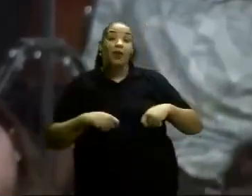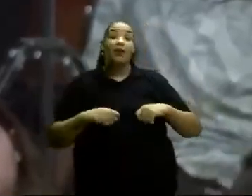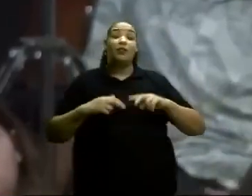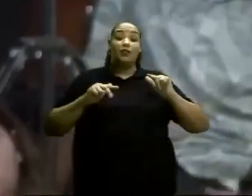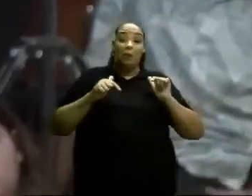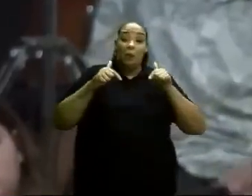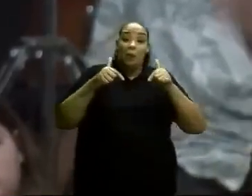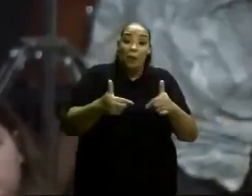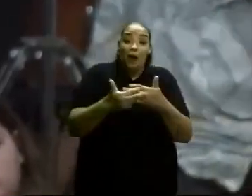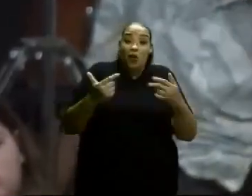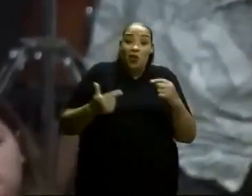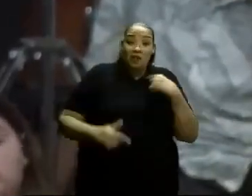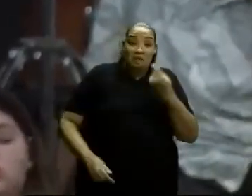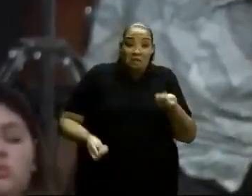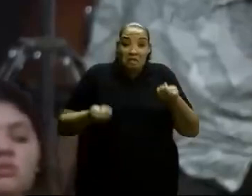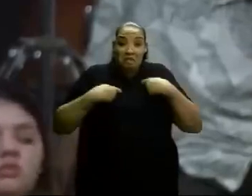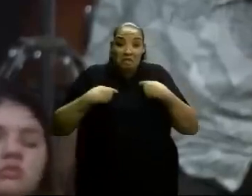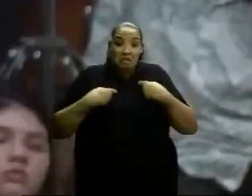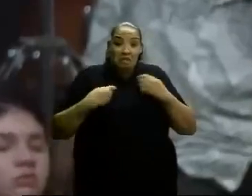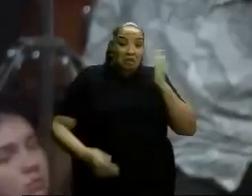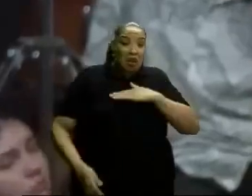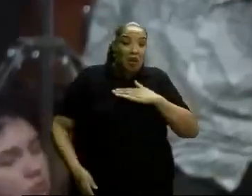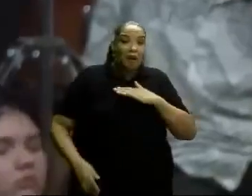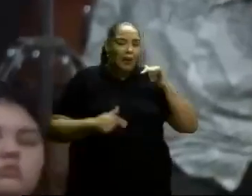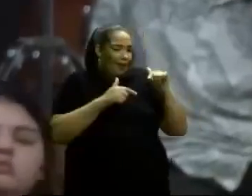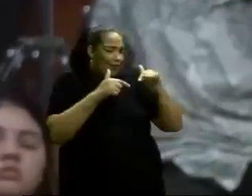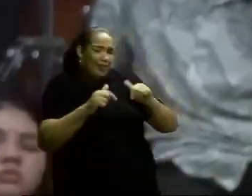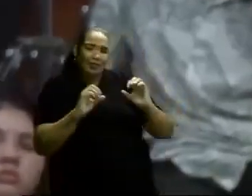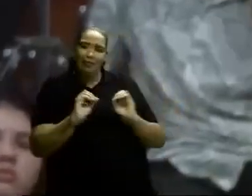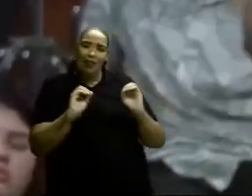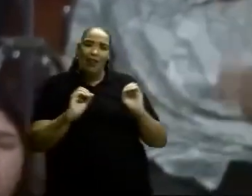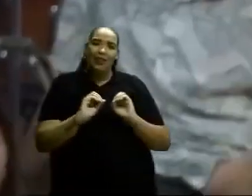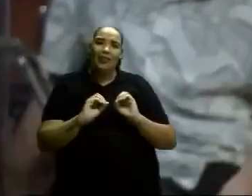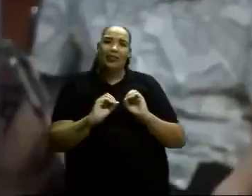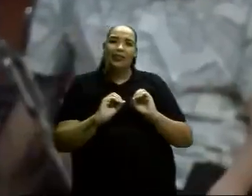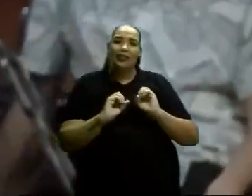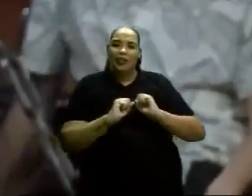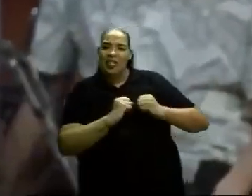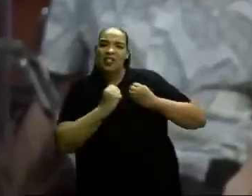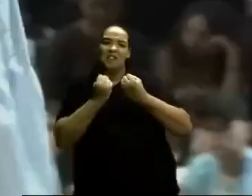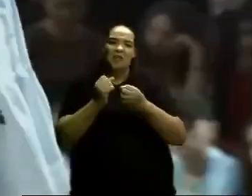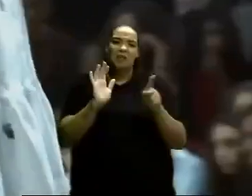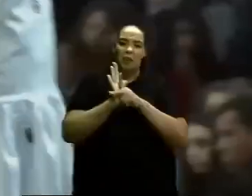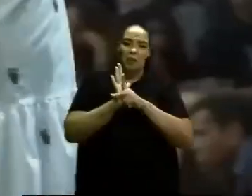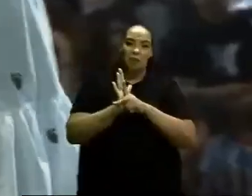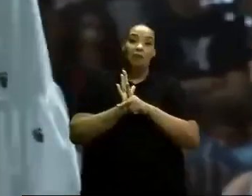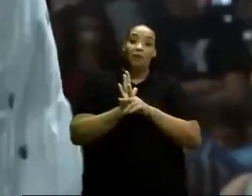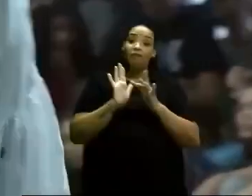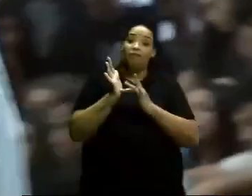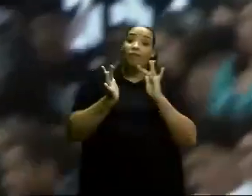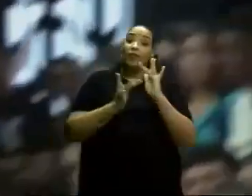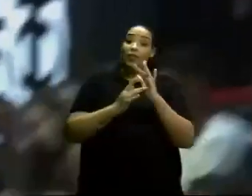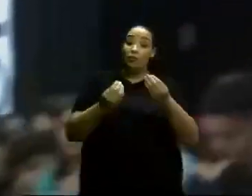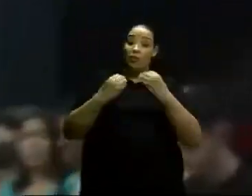ao que fazem conosco, mas não somos capazes de agir em nosso próprio favor. Jesus vai nos